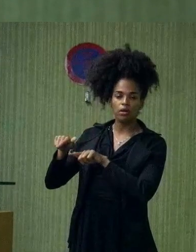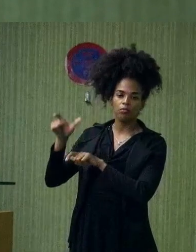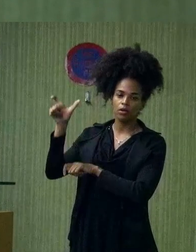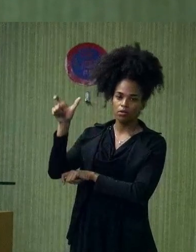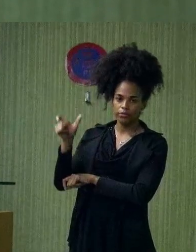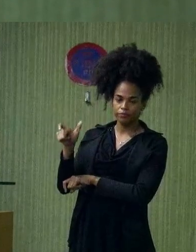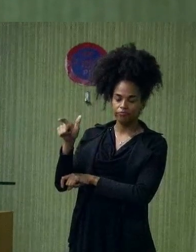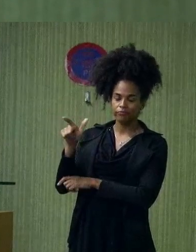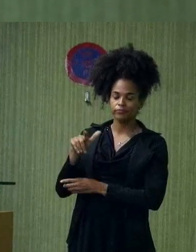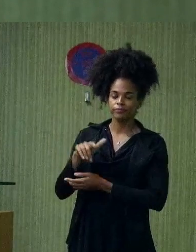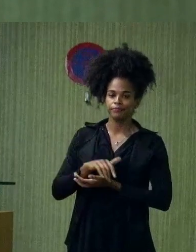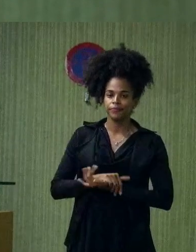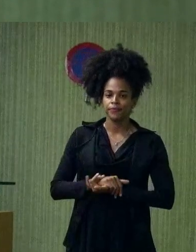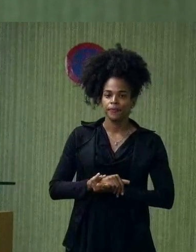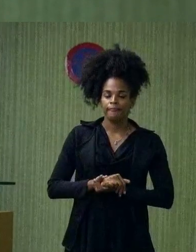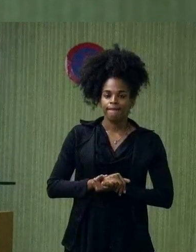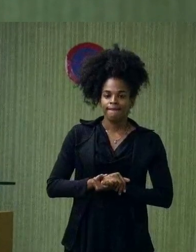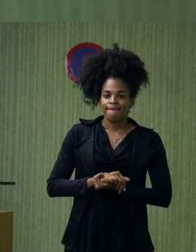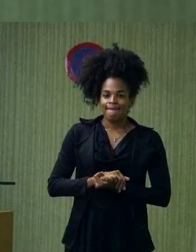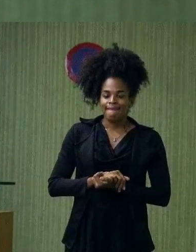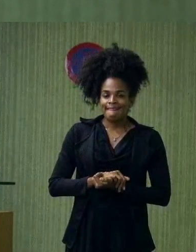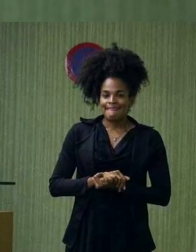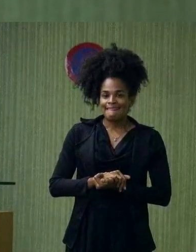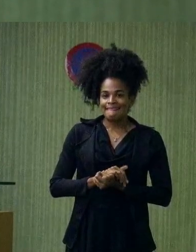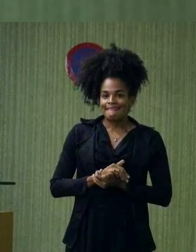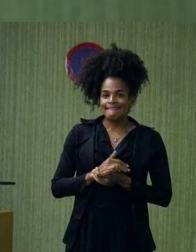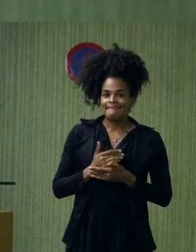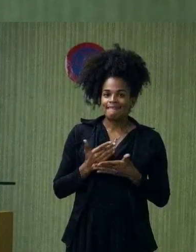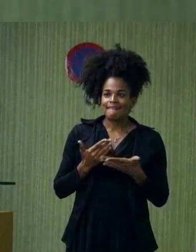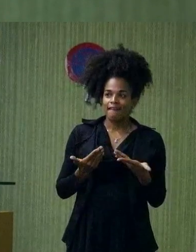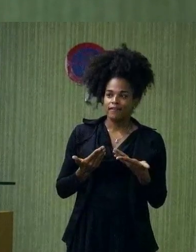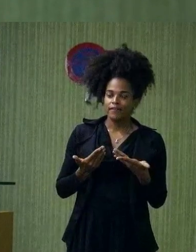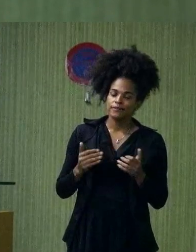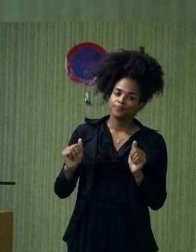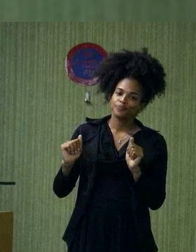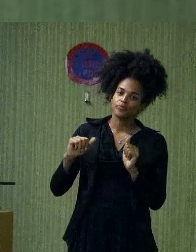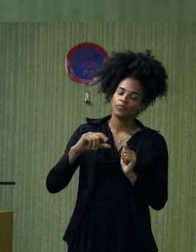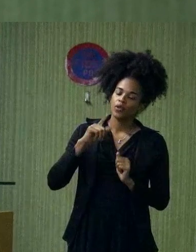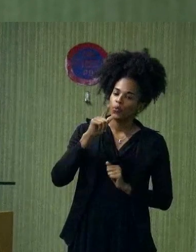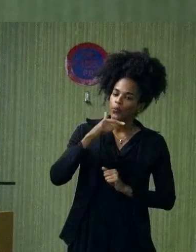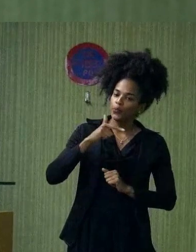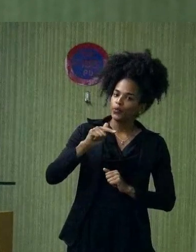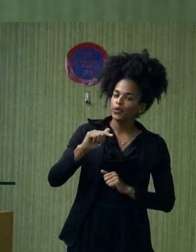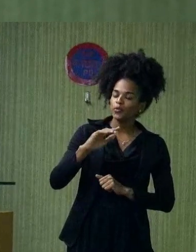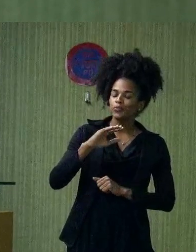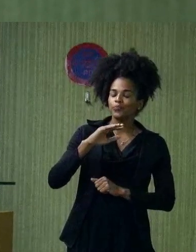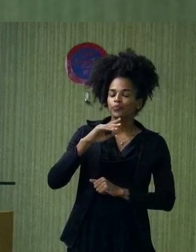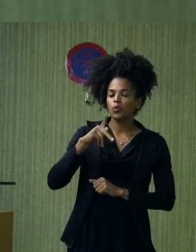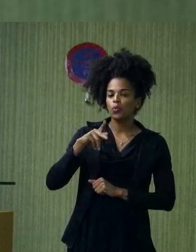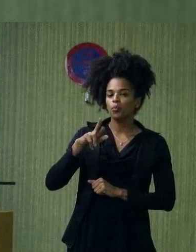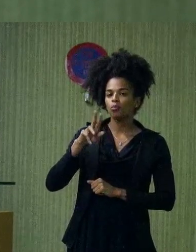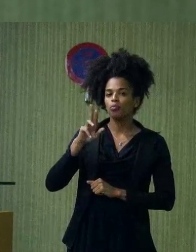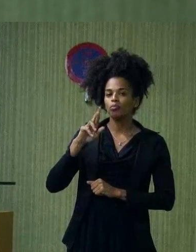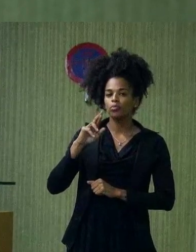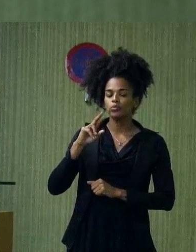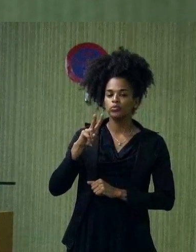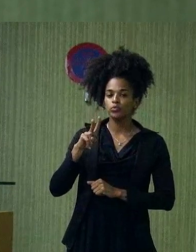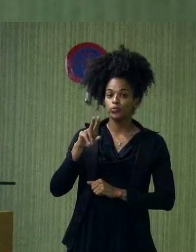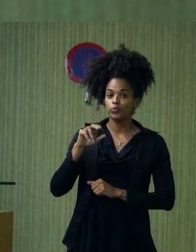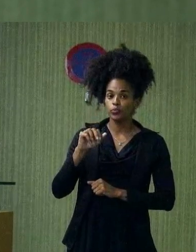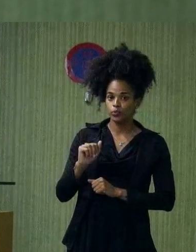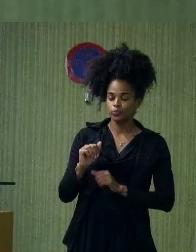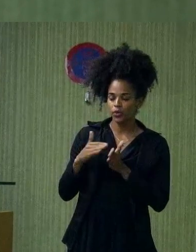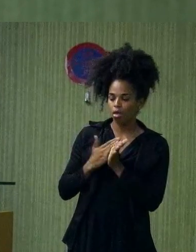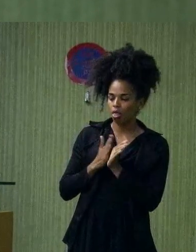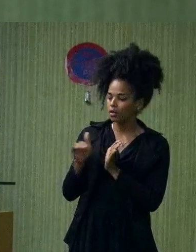Primeira Comarca e e é banhada no caso pelo Rio Purus que são os afluentes né do Rio Amazonas aí